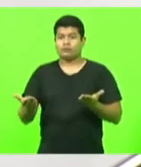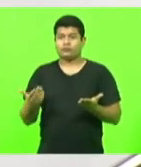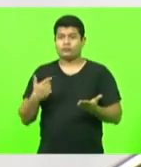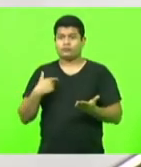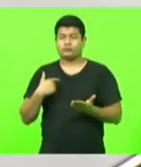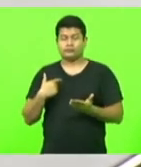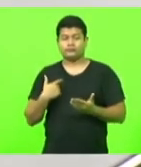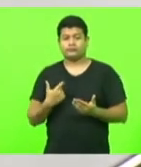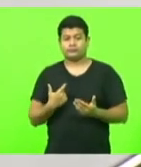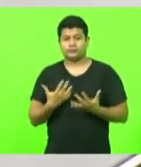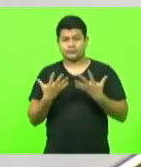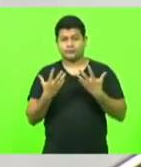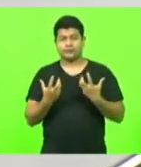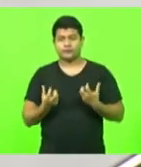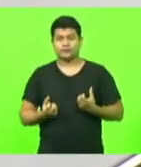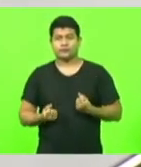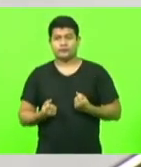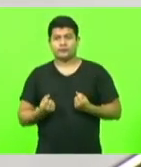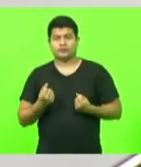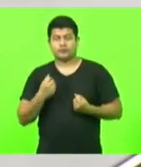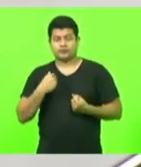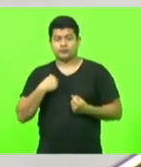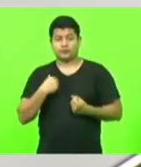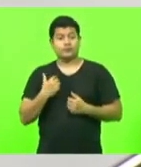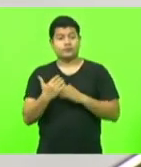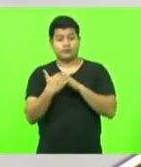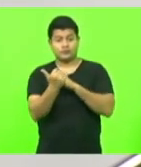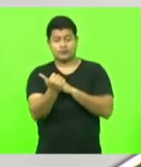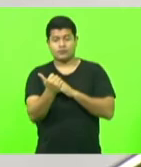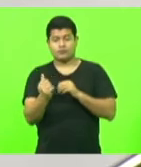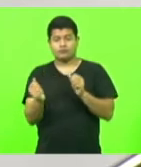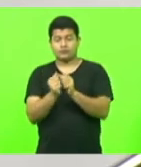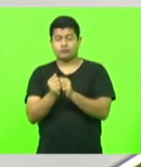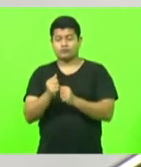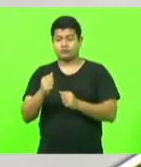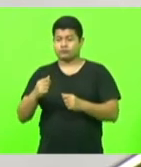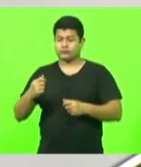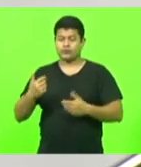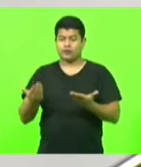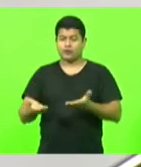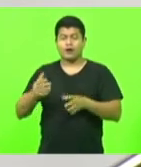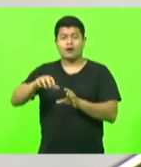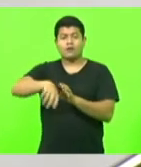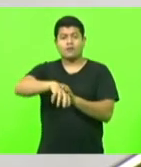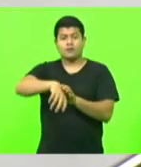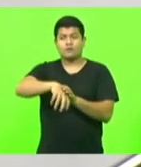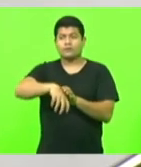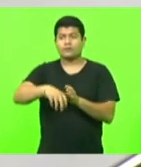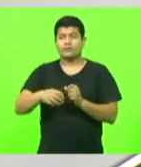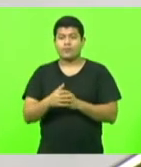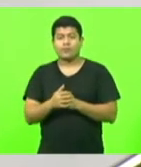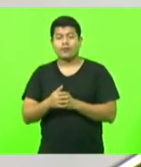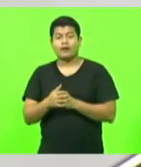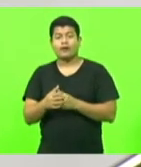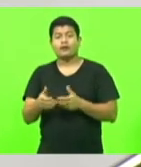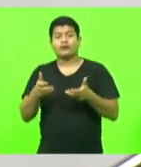defere a condição de fazer essa condição nesse momento. Queremos cumprimentar de forma muito carinhosa a